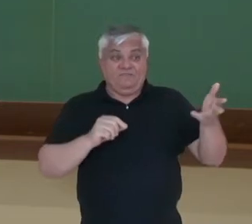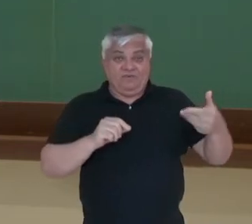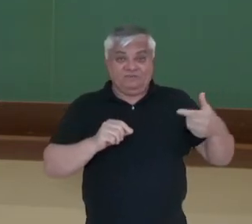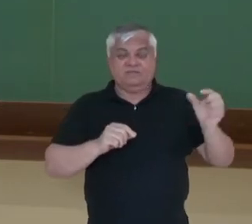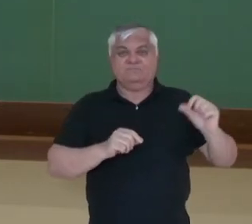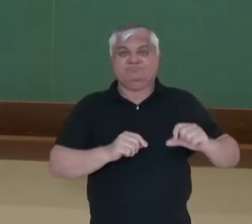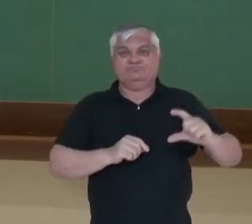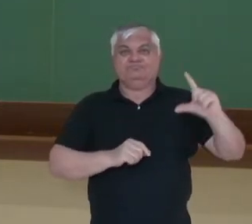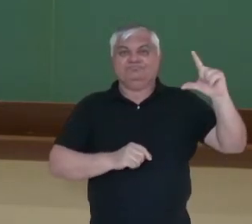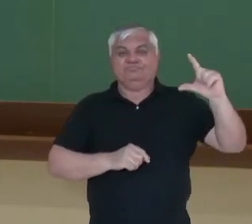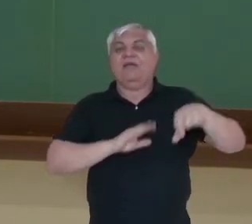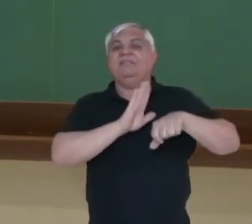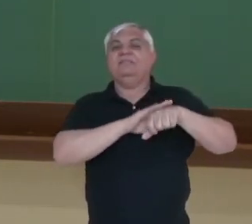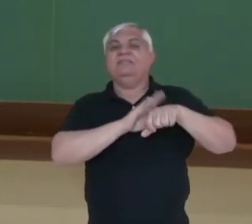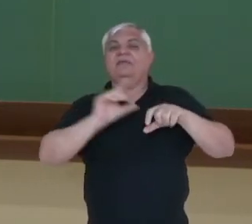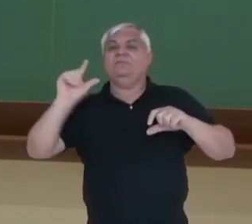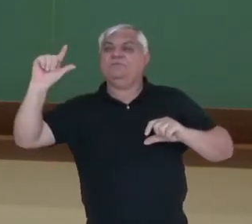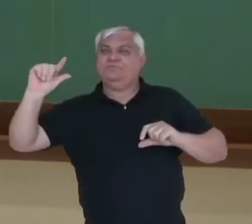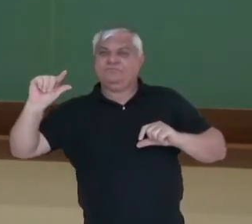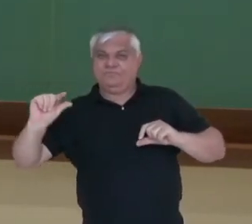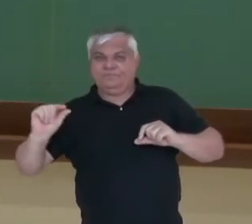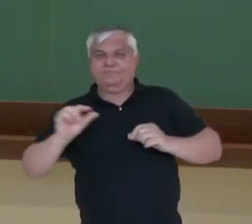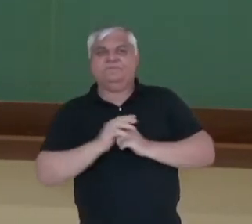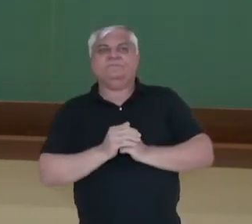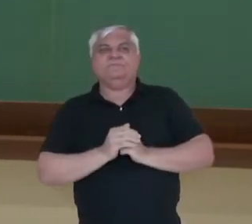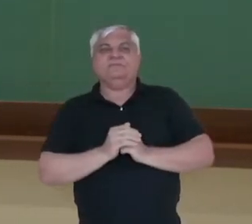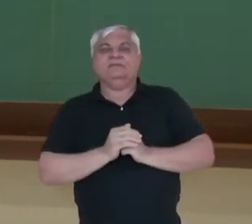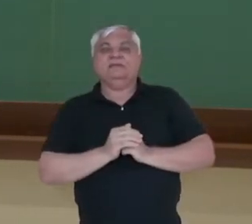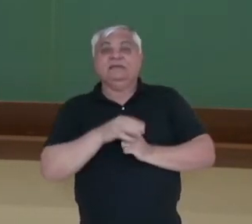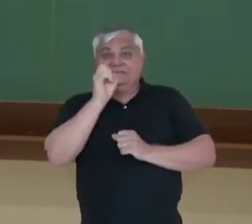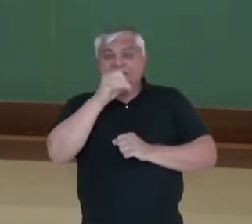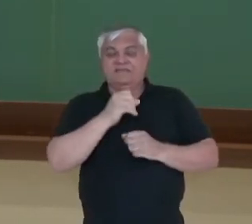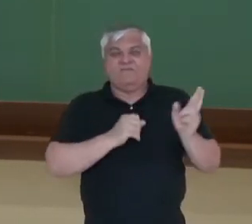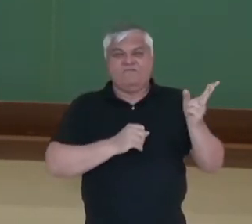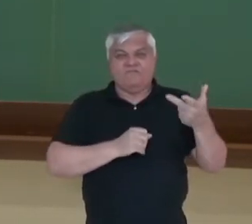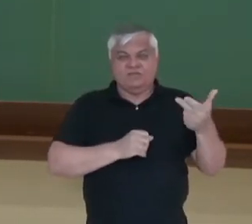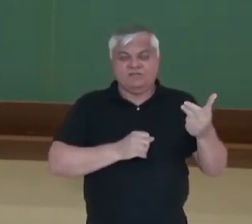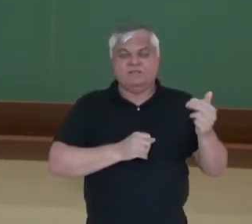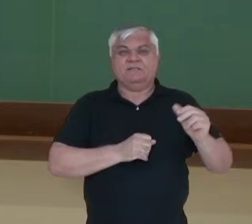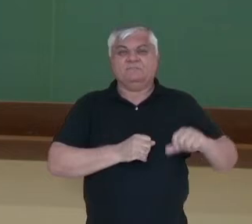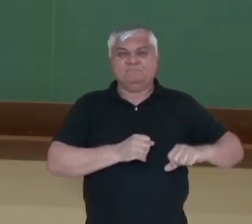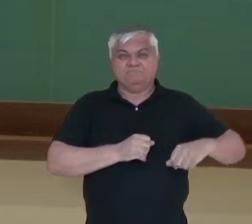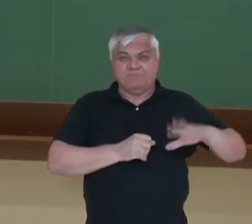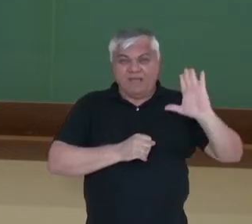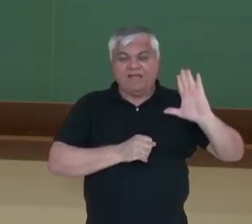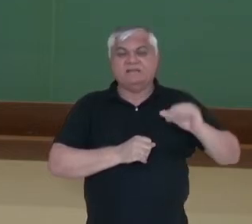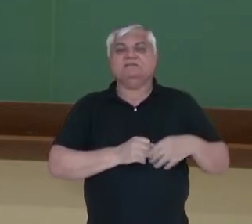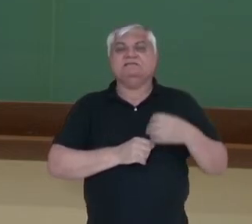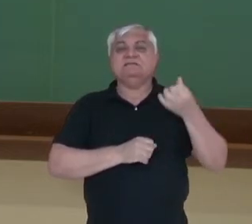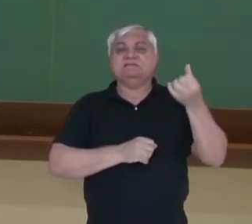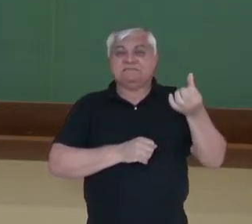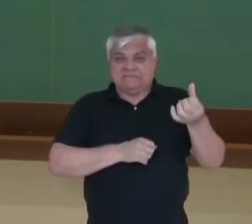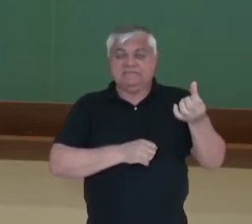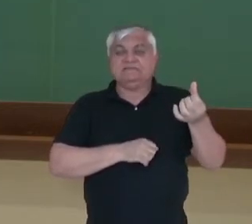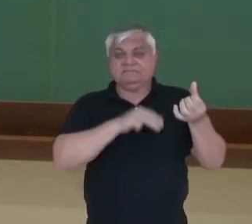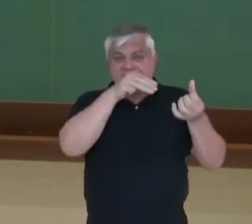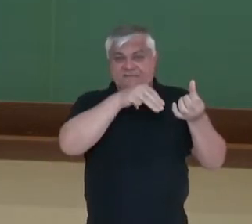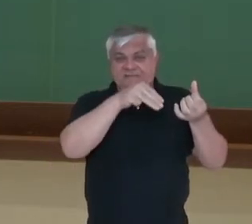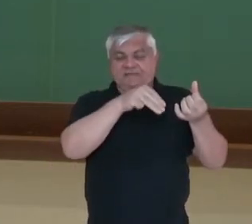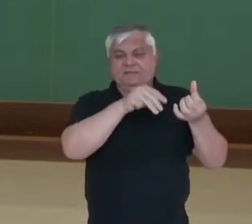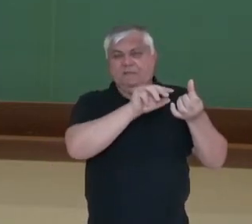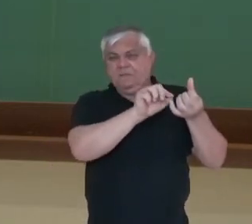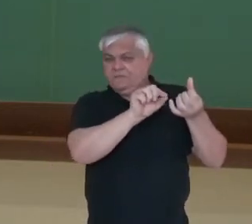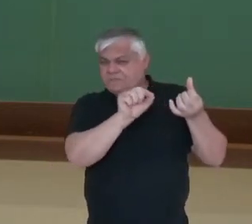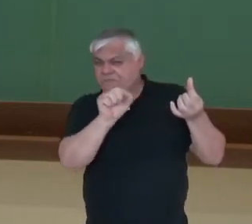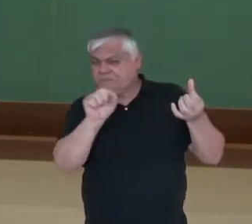aumentou, o tempo diminuiu. E aqui também, se a velocidade aumentar, né, 6 metros por segundo, ó, ele vai